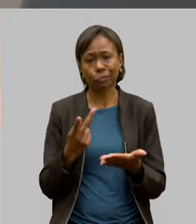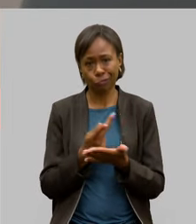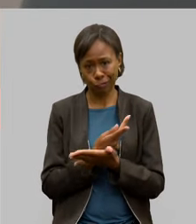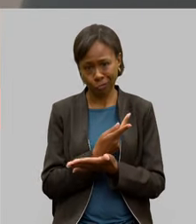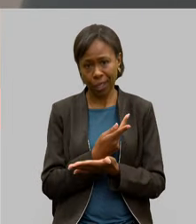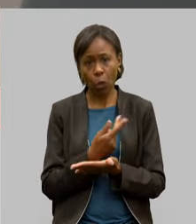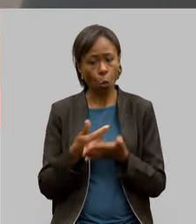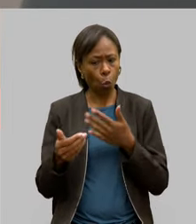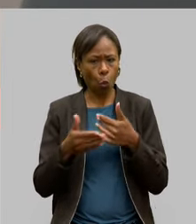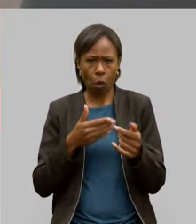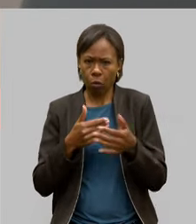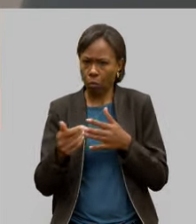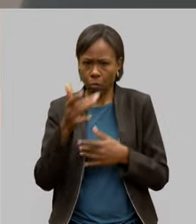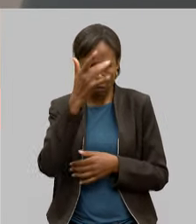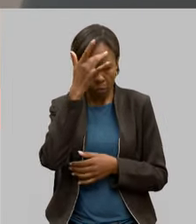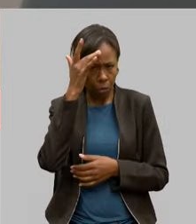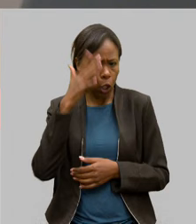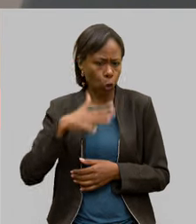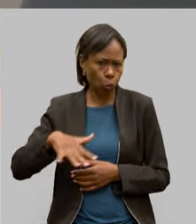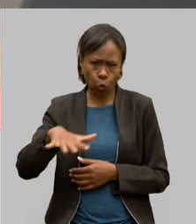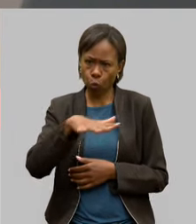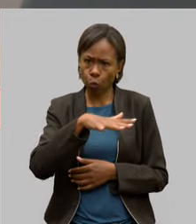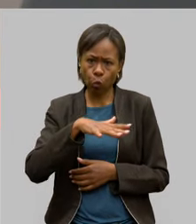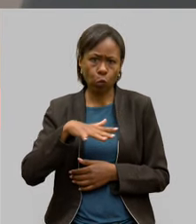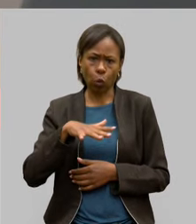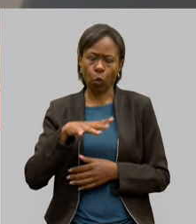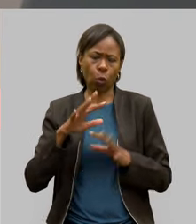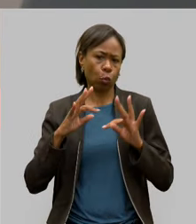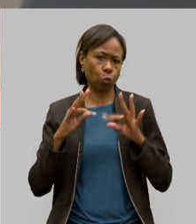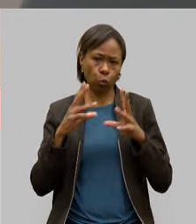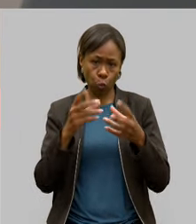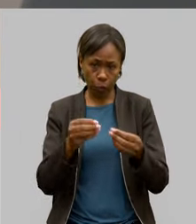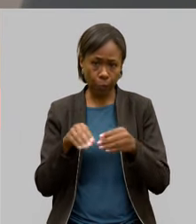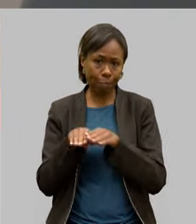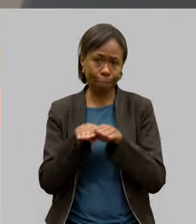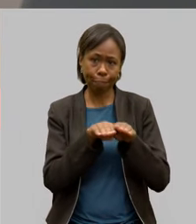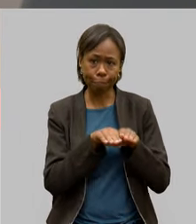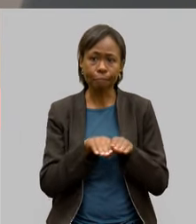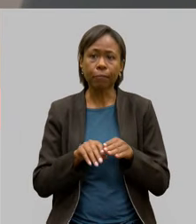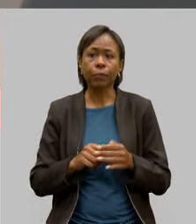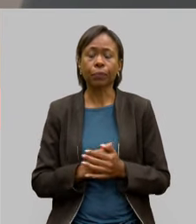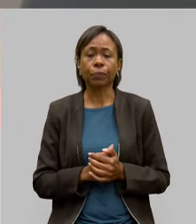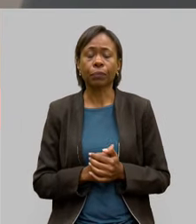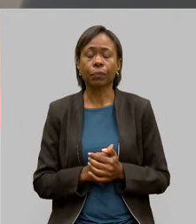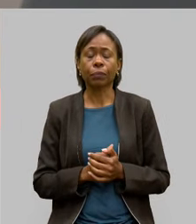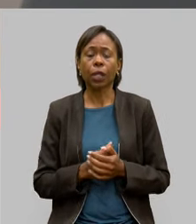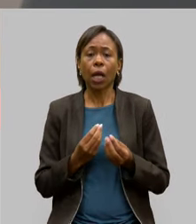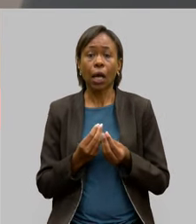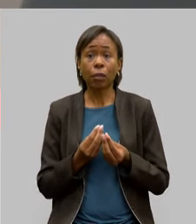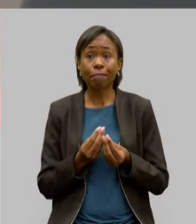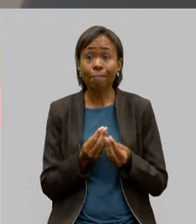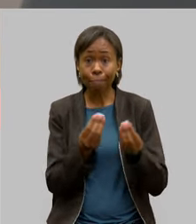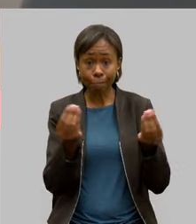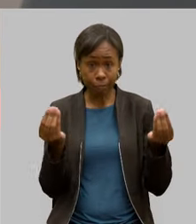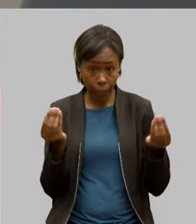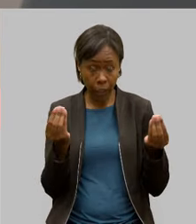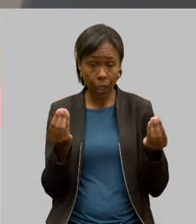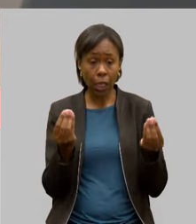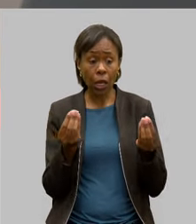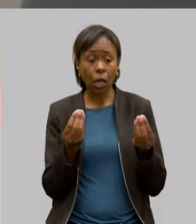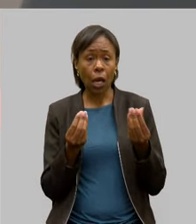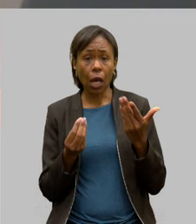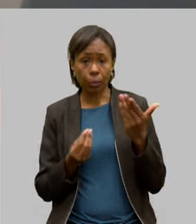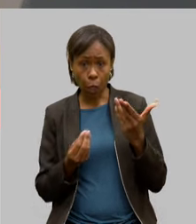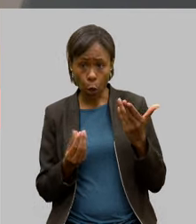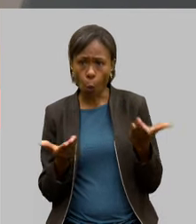a quem deveria acontecer de modo de modo Universal esse fornecimento do jeito que ele ocorre